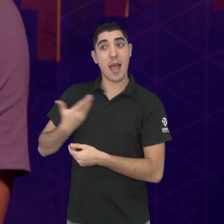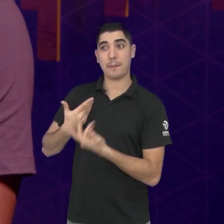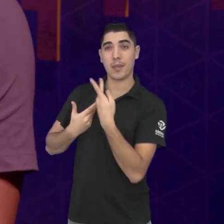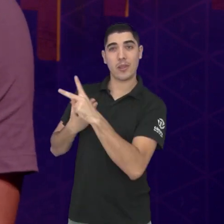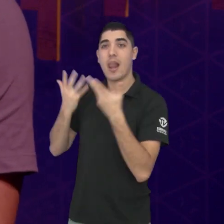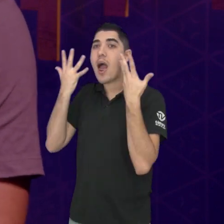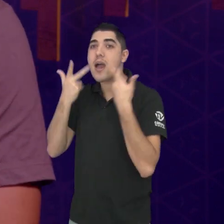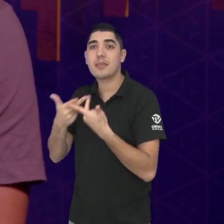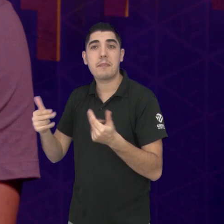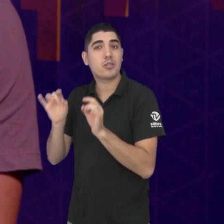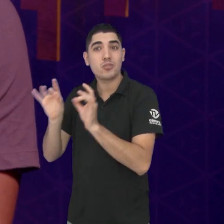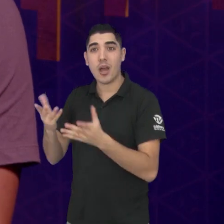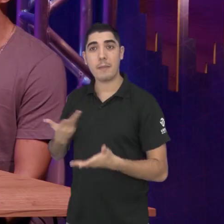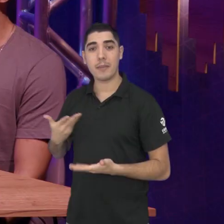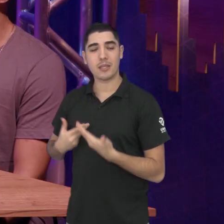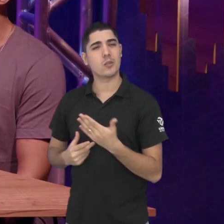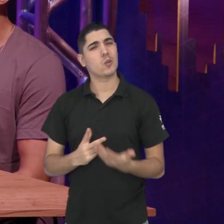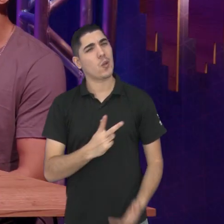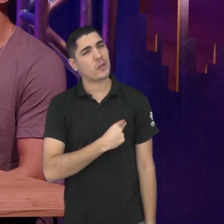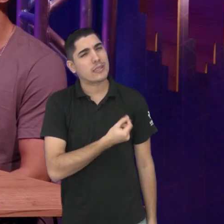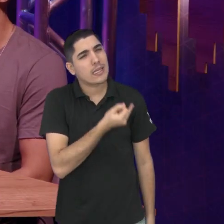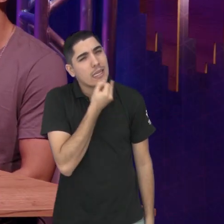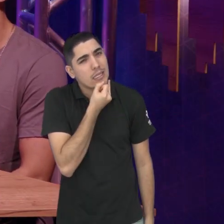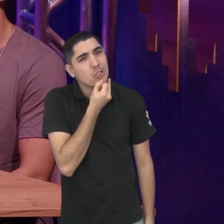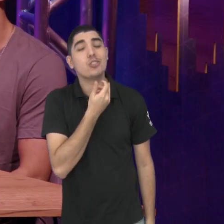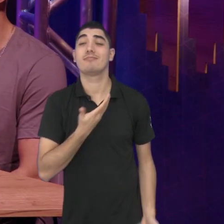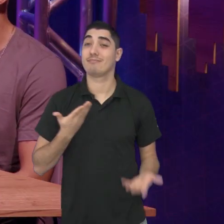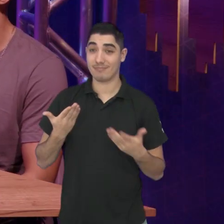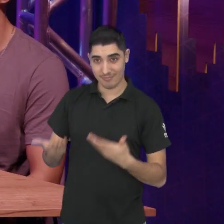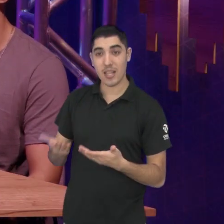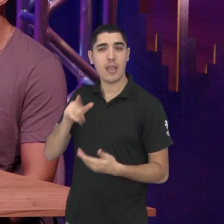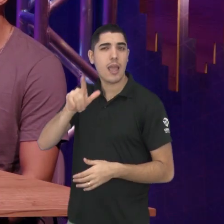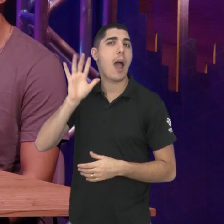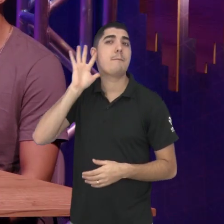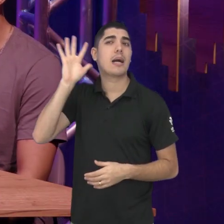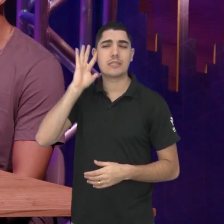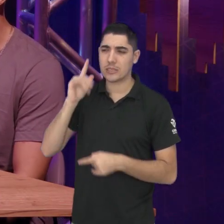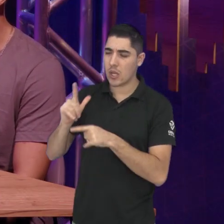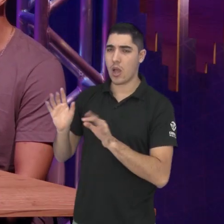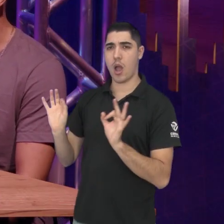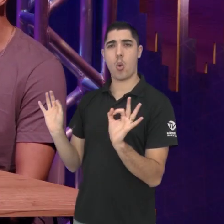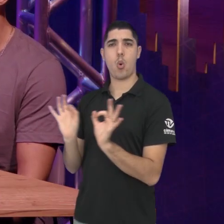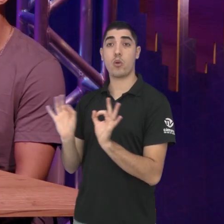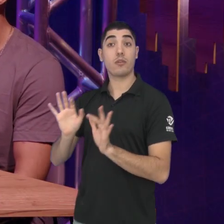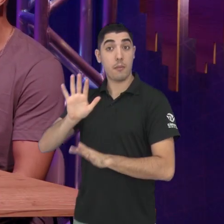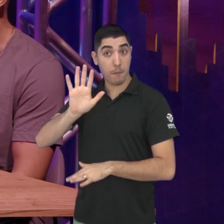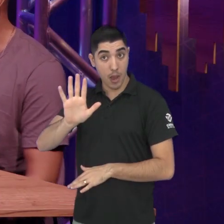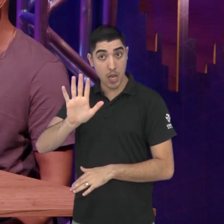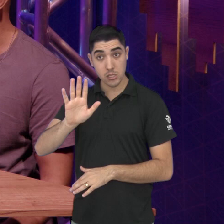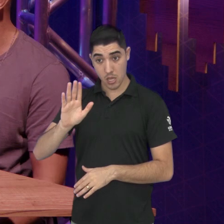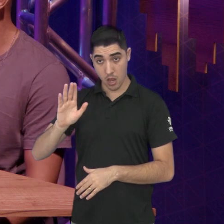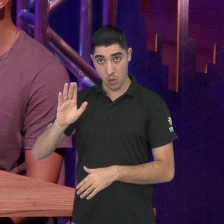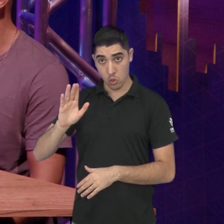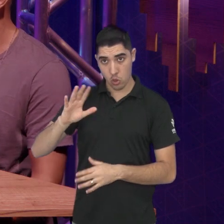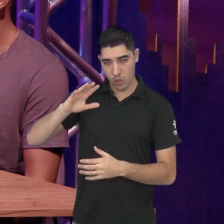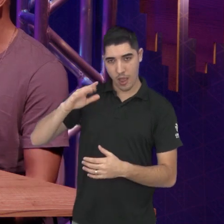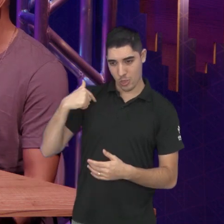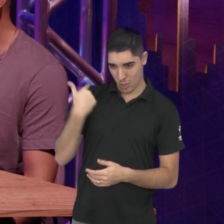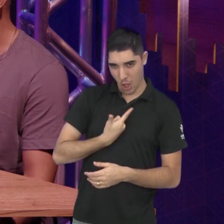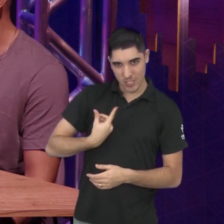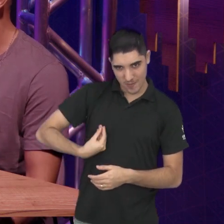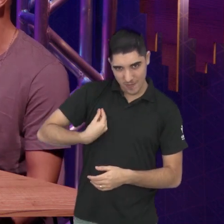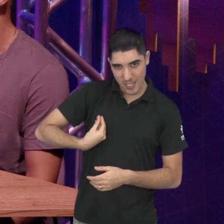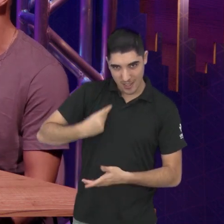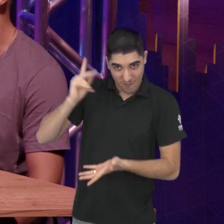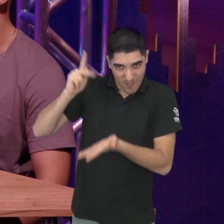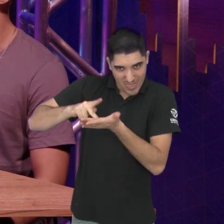dela. É triste olhar por esse lado. E a gente vê assim, nossa, gente, que coisa horrível. Mas aqui no mundo real, a gente tem